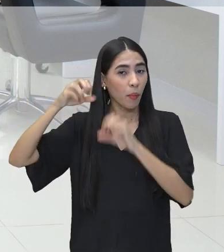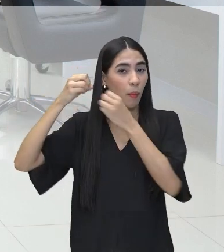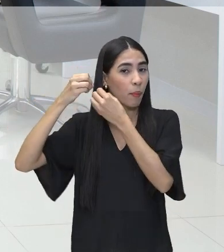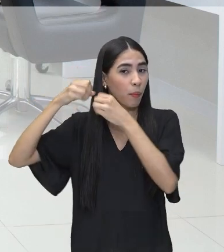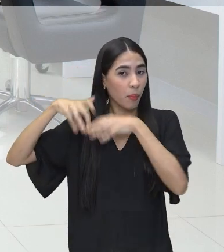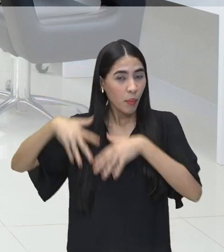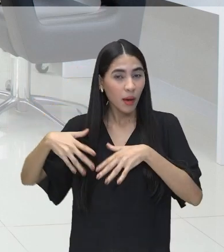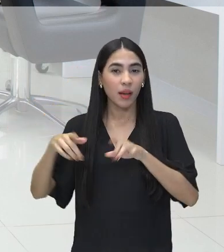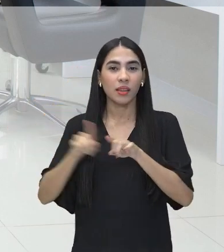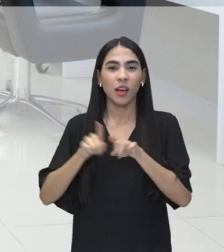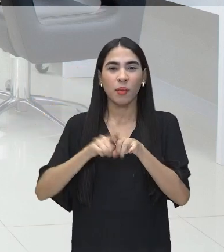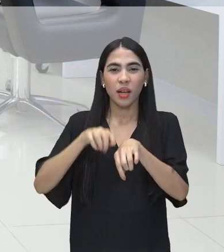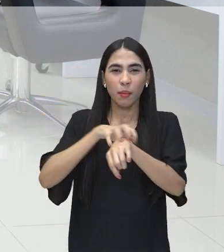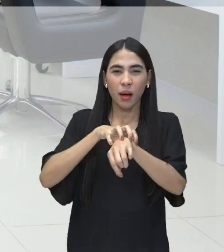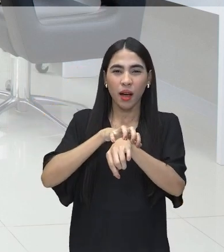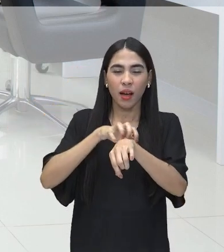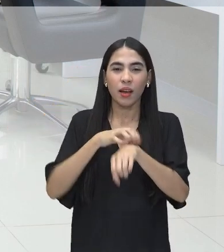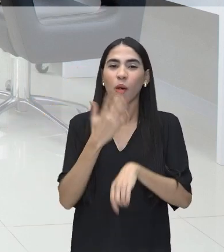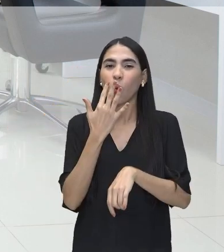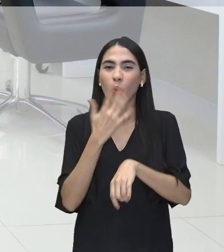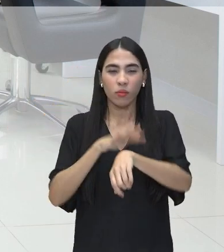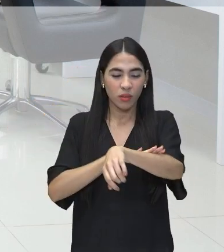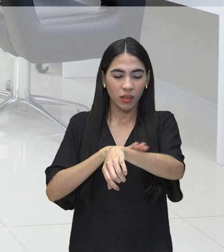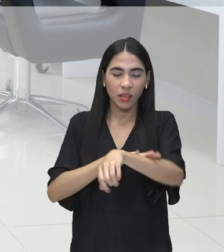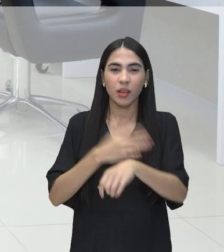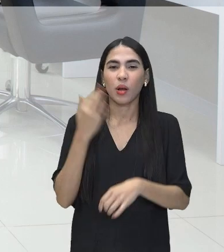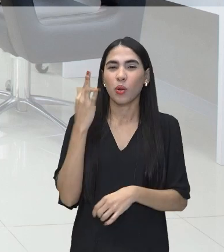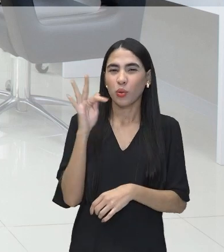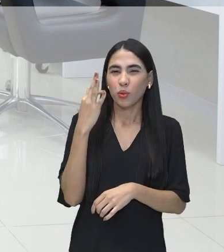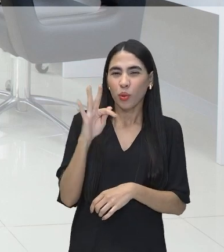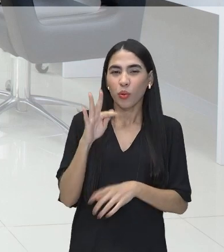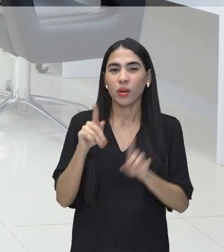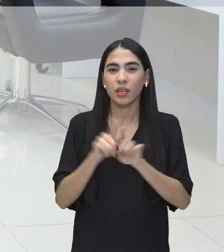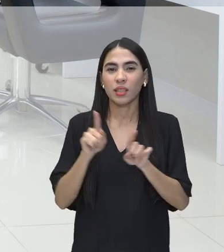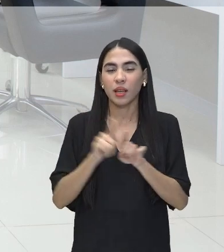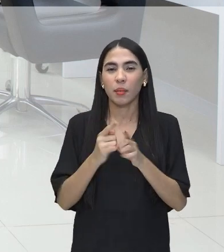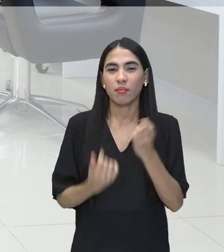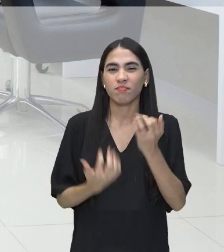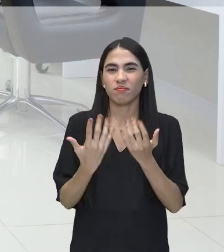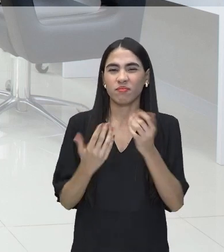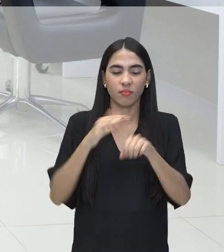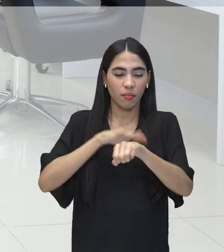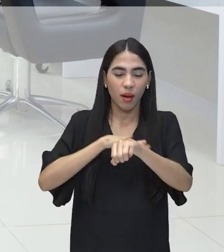na pele, vermelhidão, dor e queimaduras.